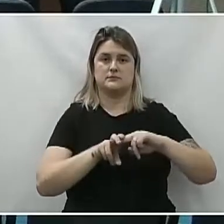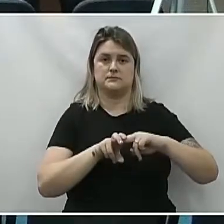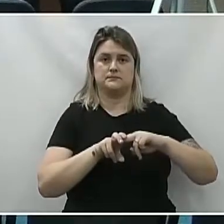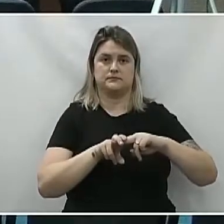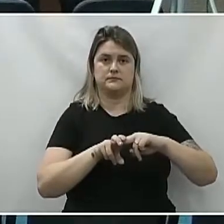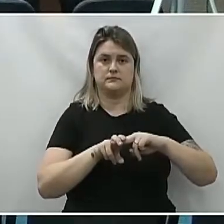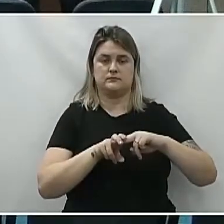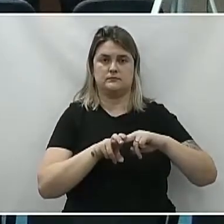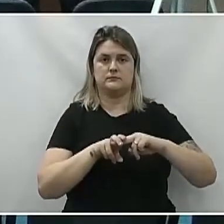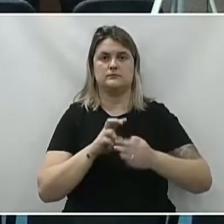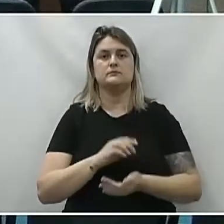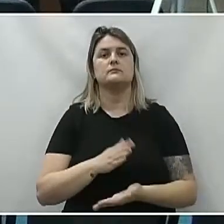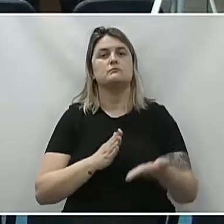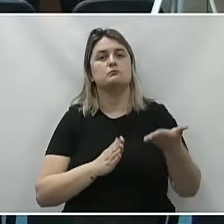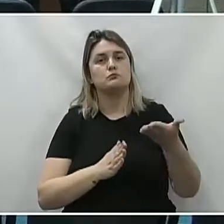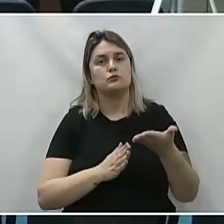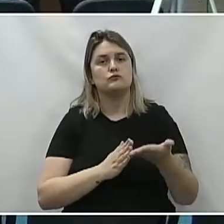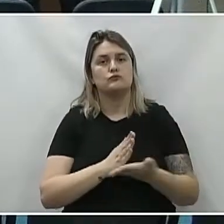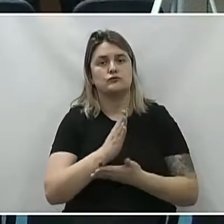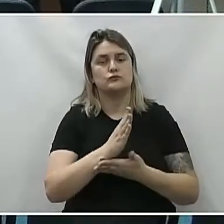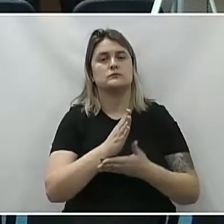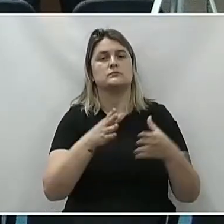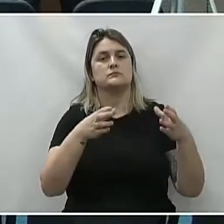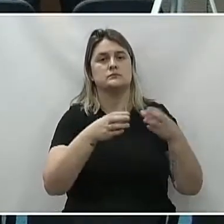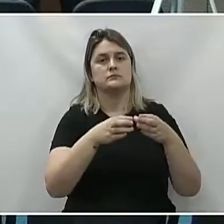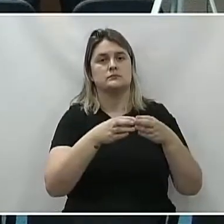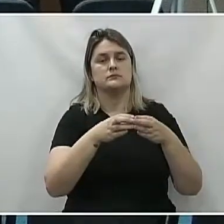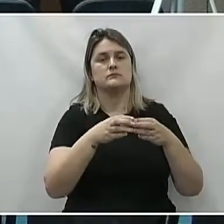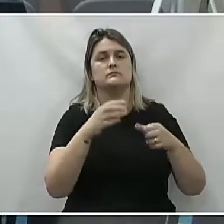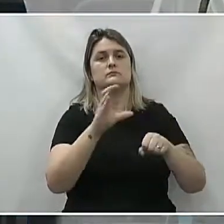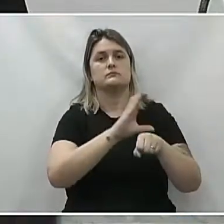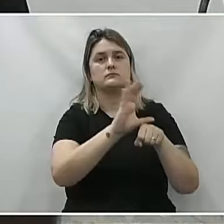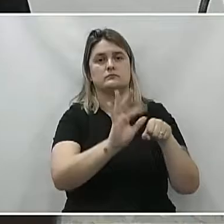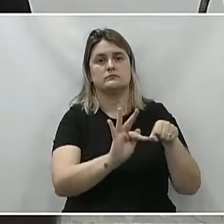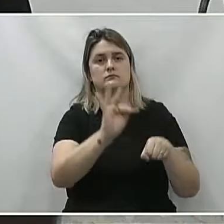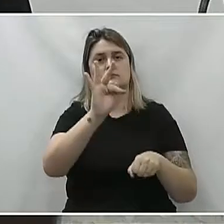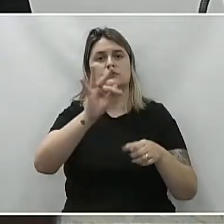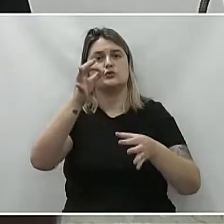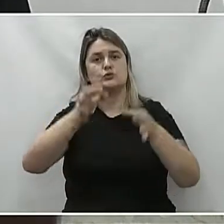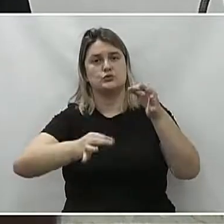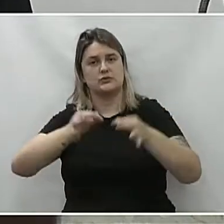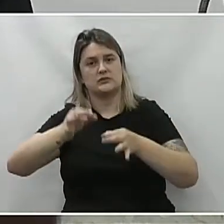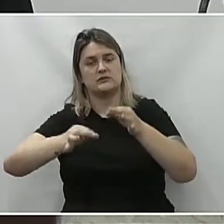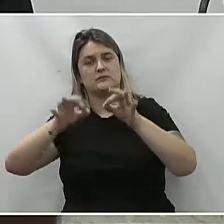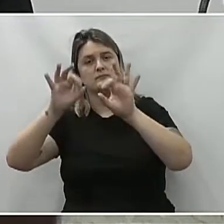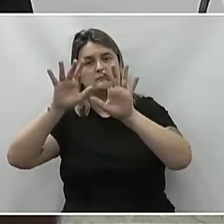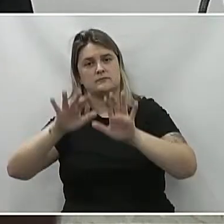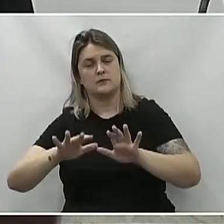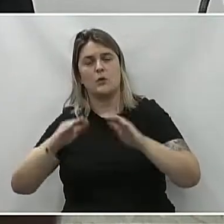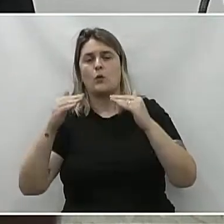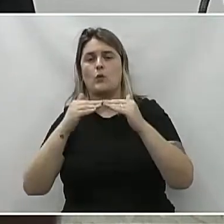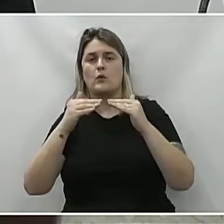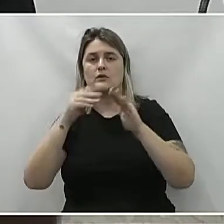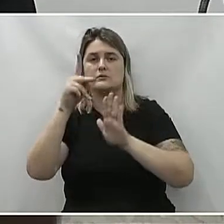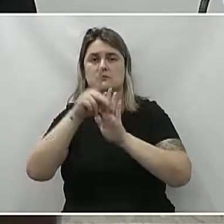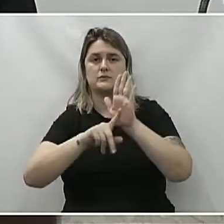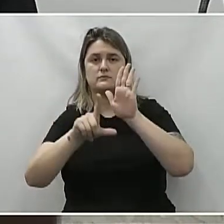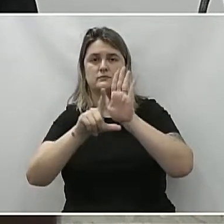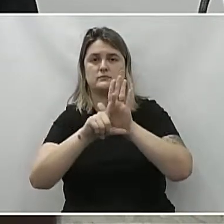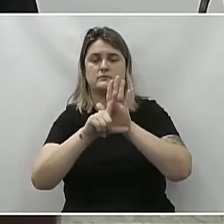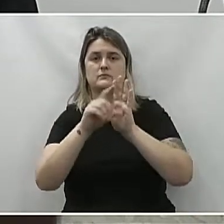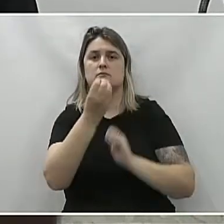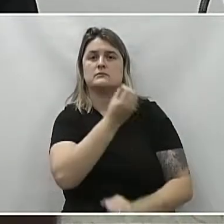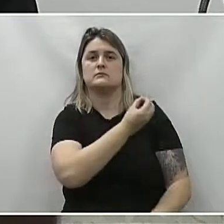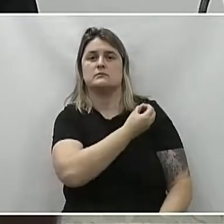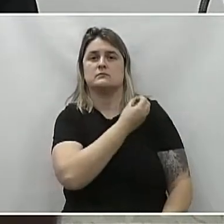estão. Aprovado, parecer fundamentado da Comissão de Constituição, Justiça e Redação Final. Favorável ao projeto de lei